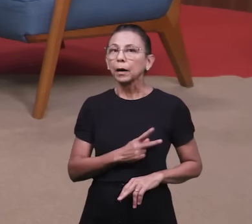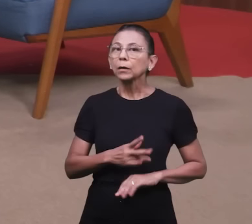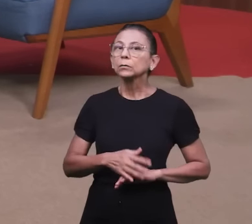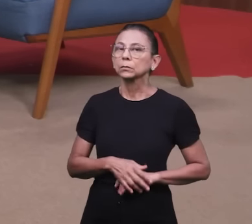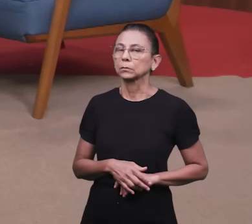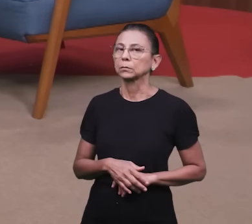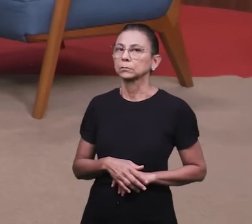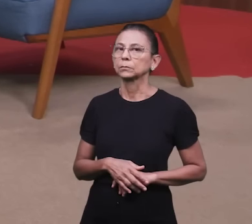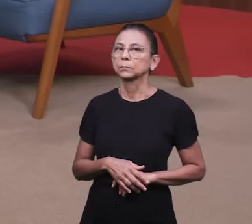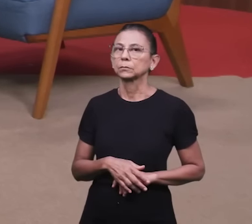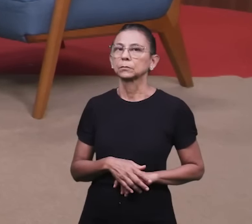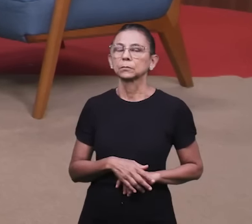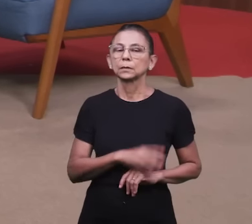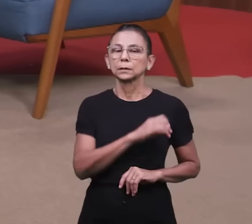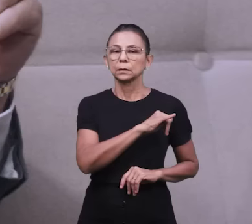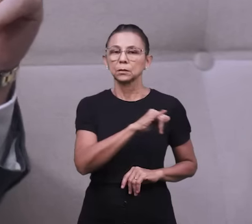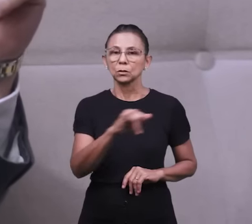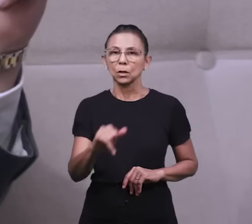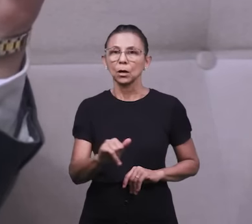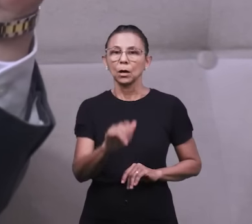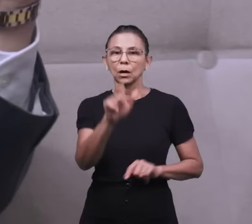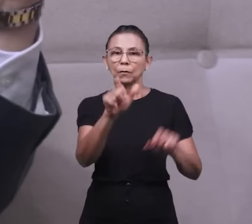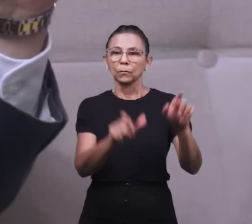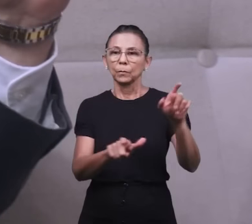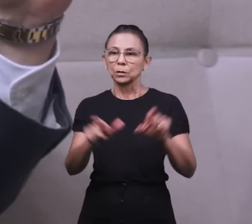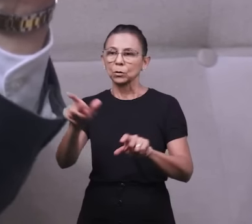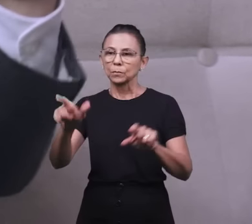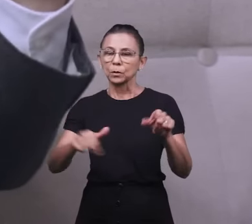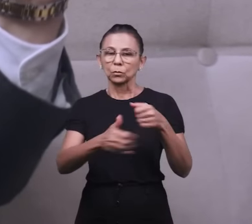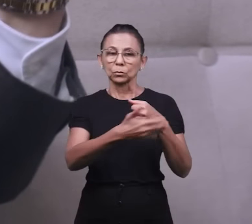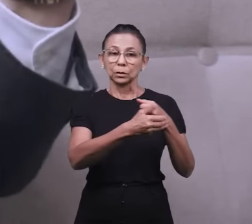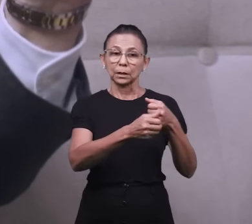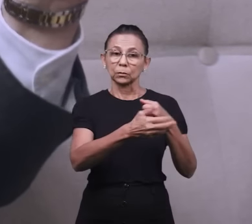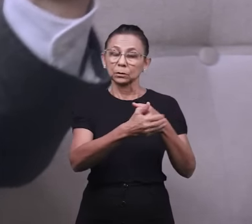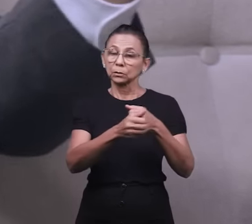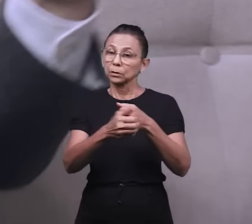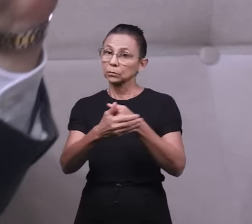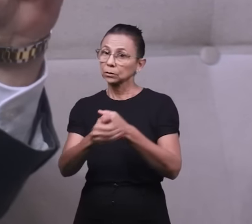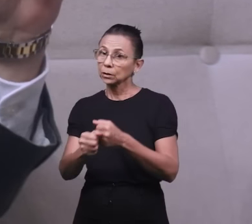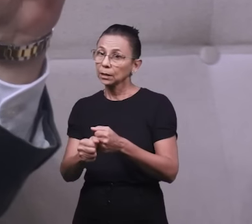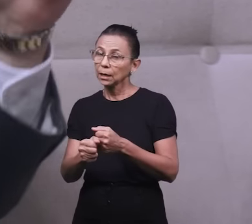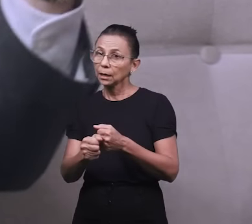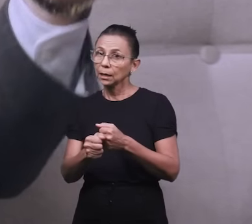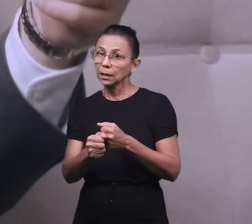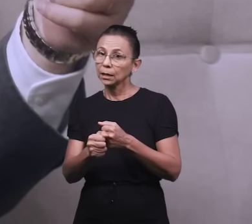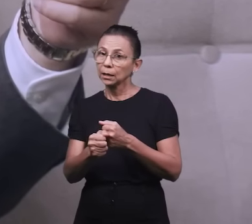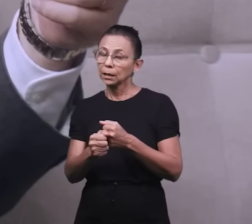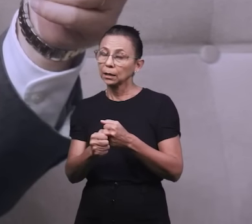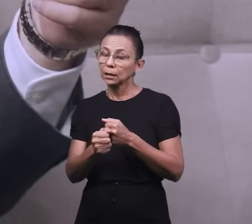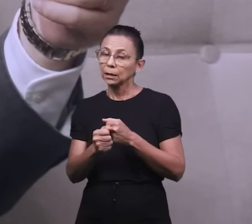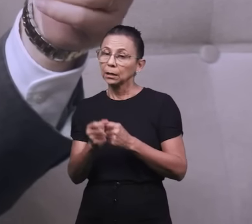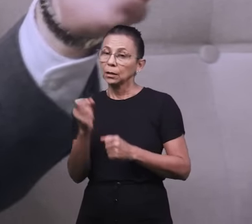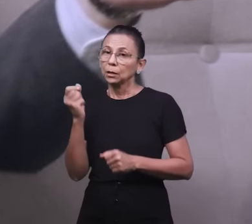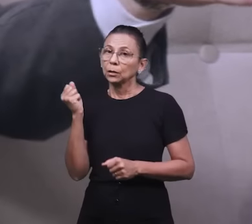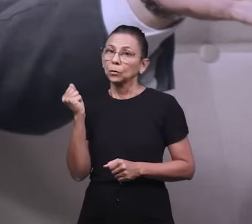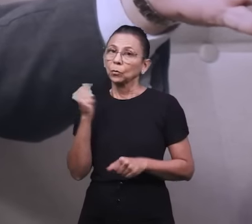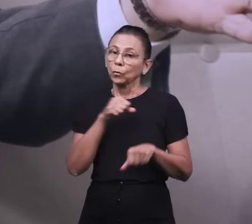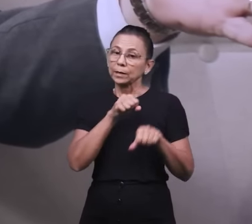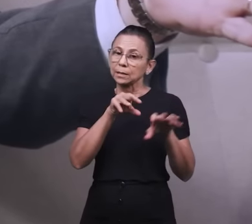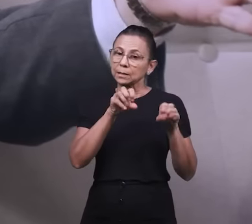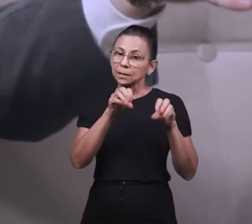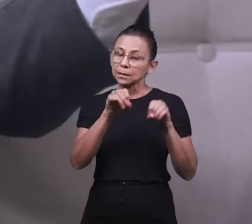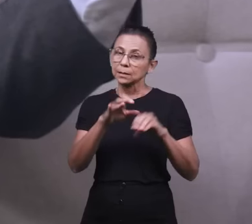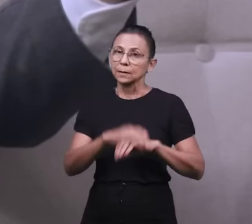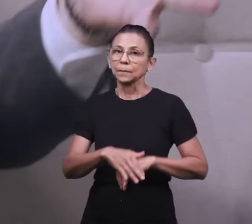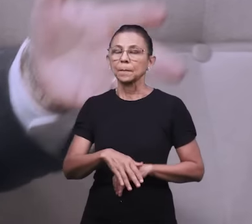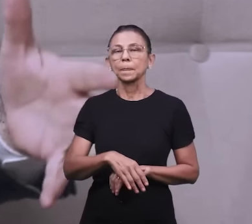Paulo com doutrina sobre a saída do Senhor ele fala confortar e consolar e uns aos outros com essa palavra que palavra quando ele fala